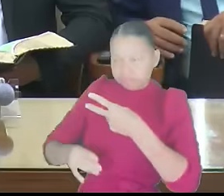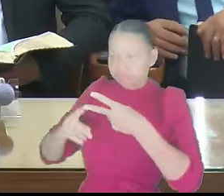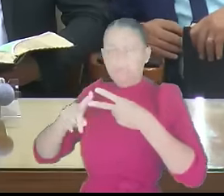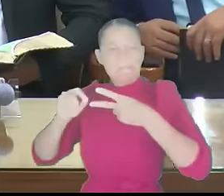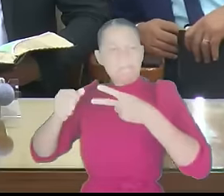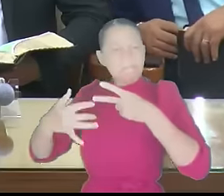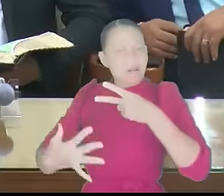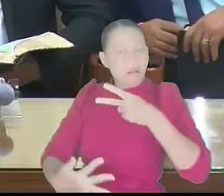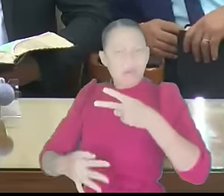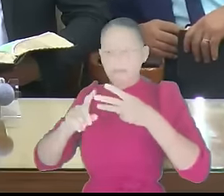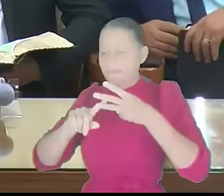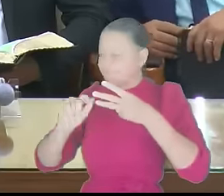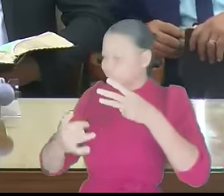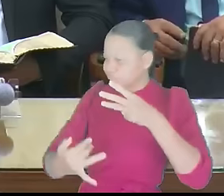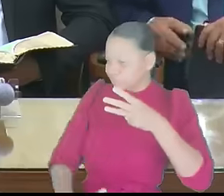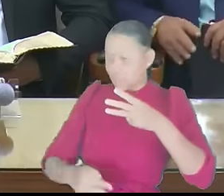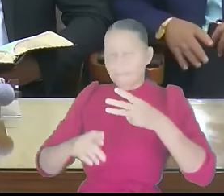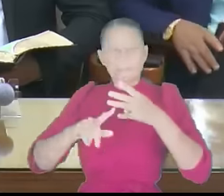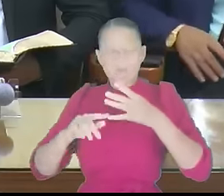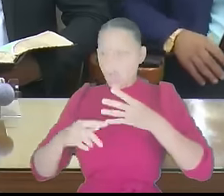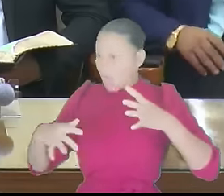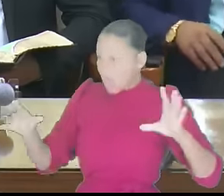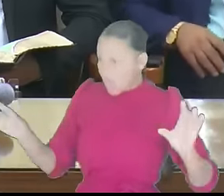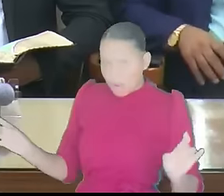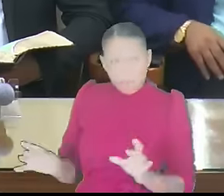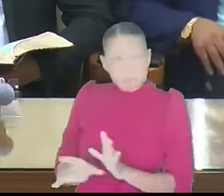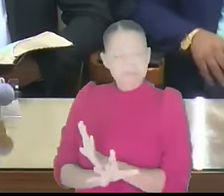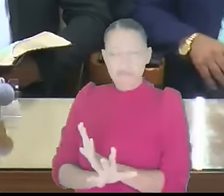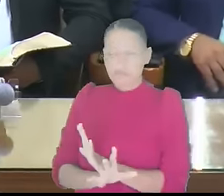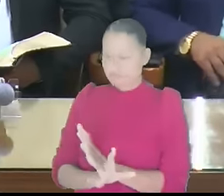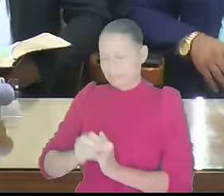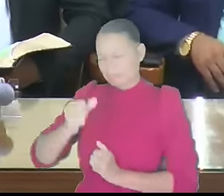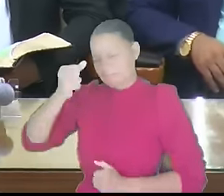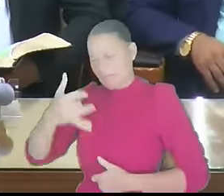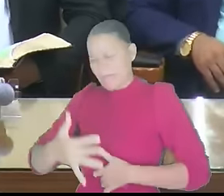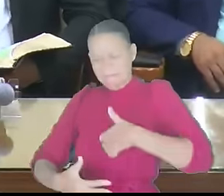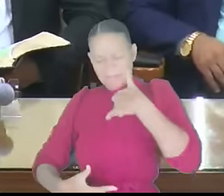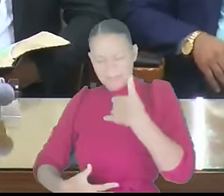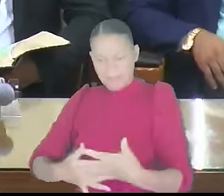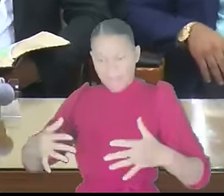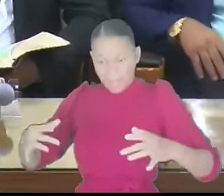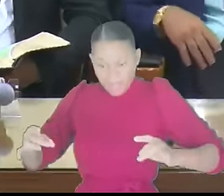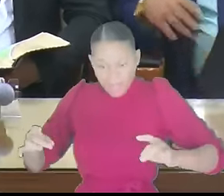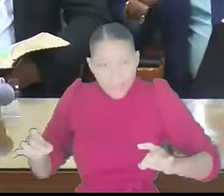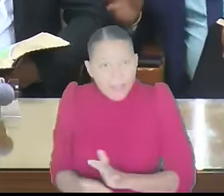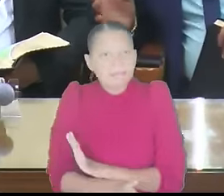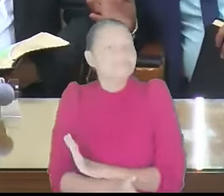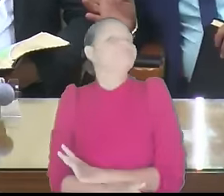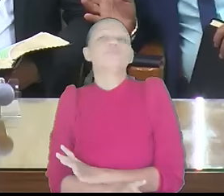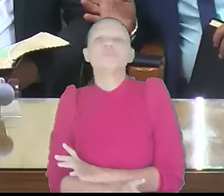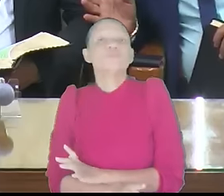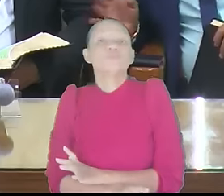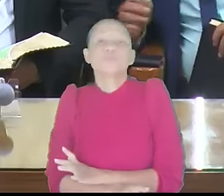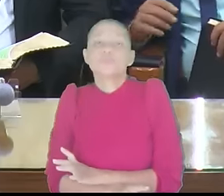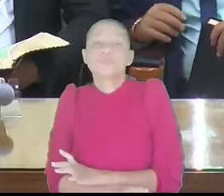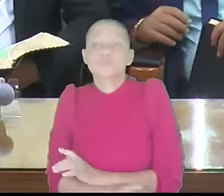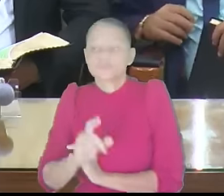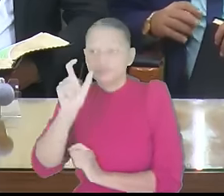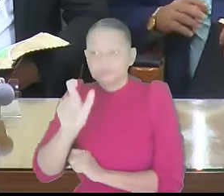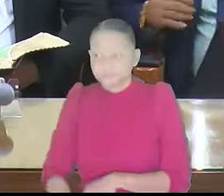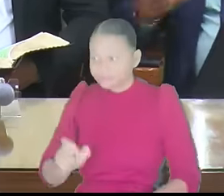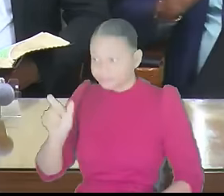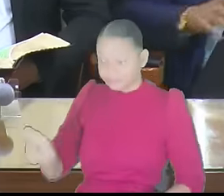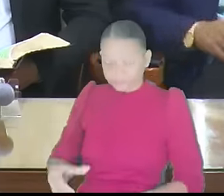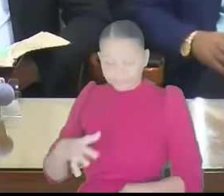amado. Quando ela terminou de pregar sobre as características do amado, o que foi que as filhas de